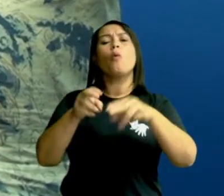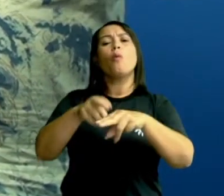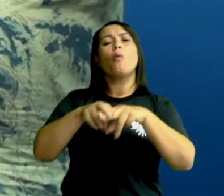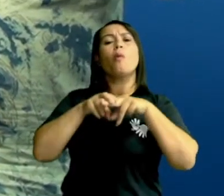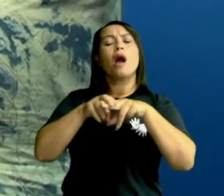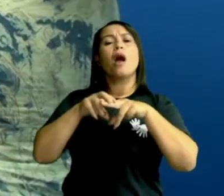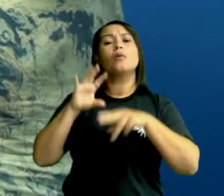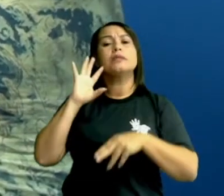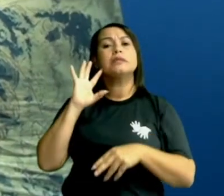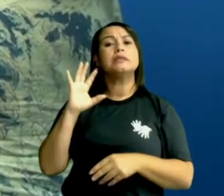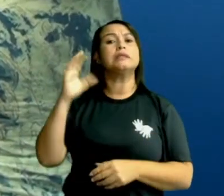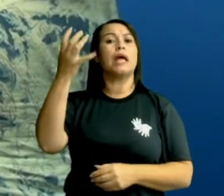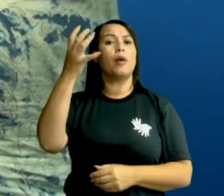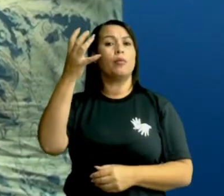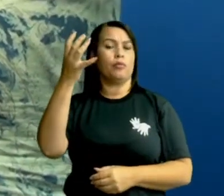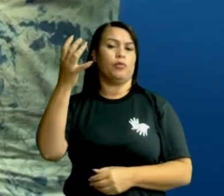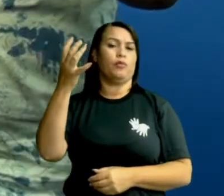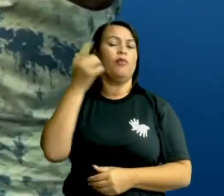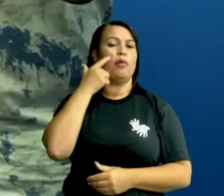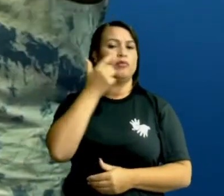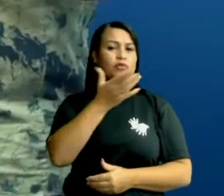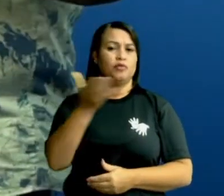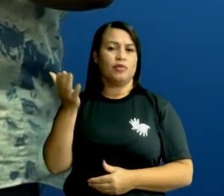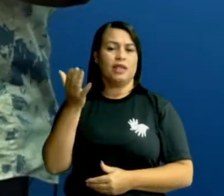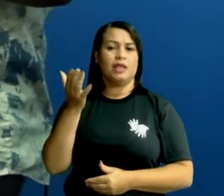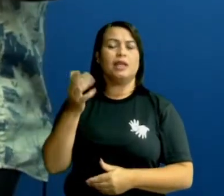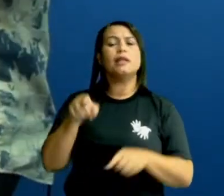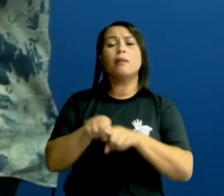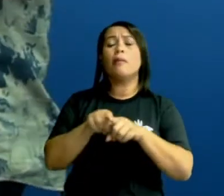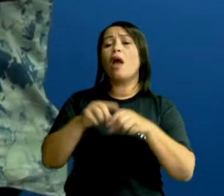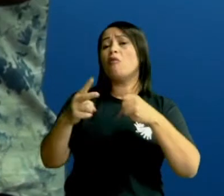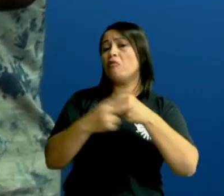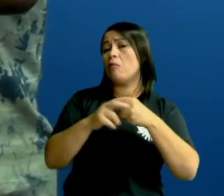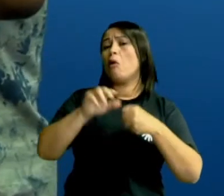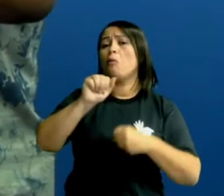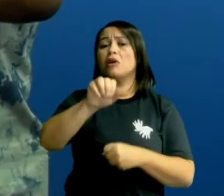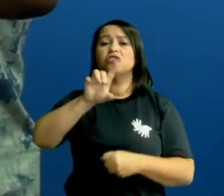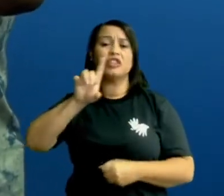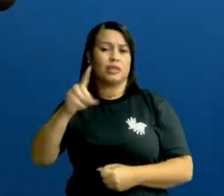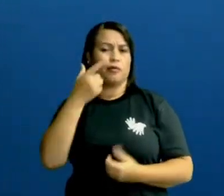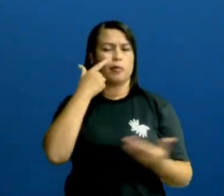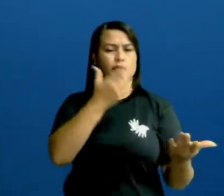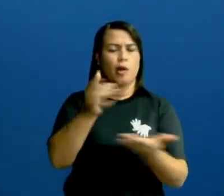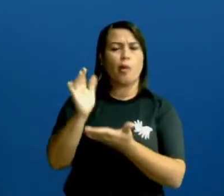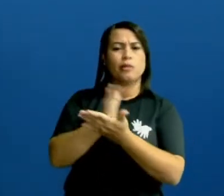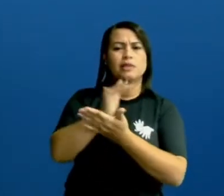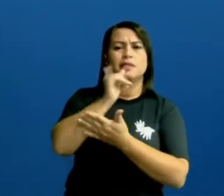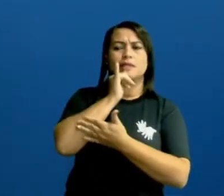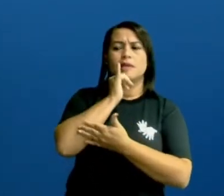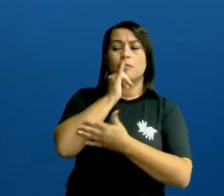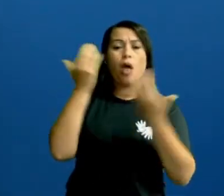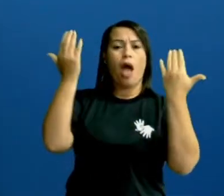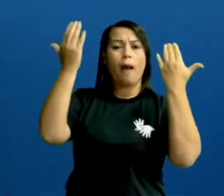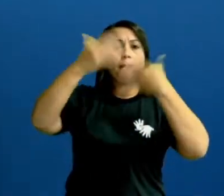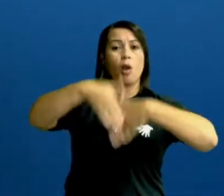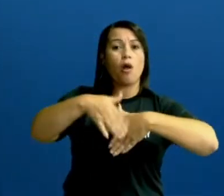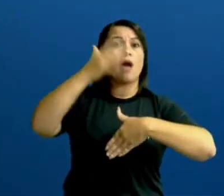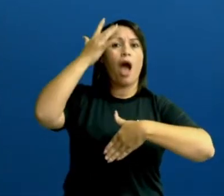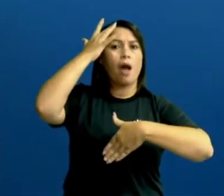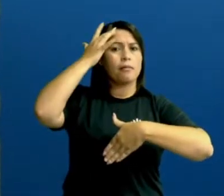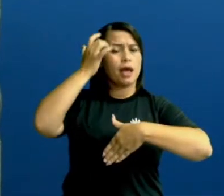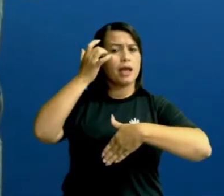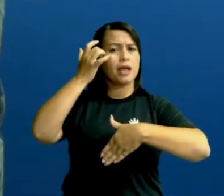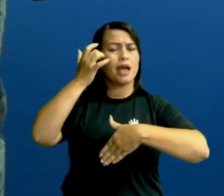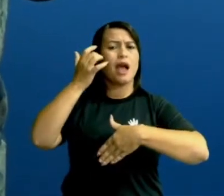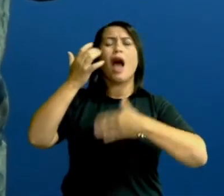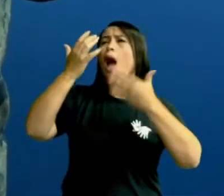circunstância de tempo ao verbo ou a um adjetivo. Vamos lá ver algum exemplo. A prova será amanhã, ou seja,